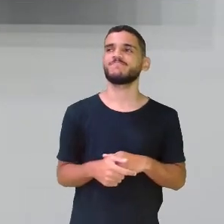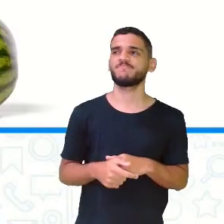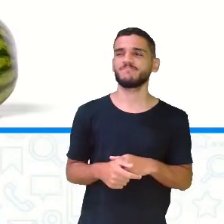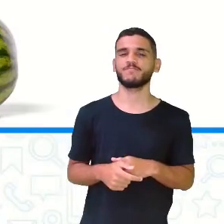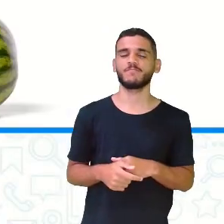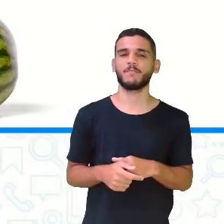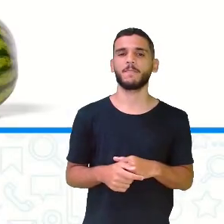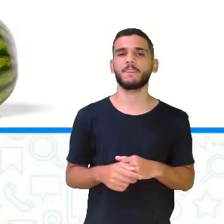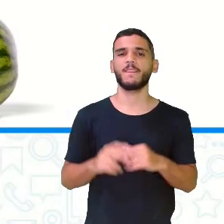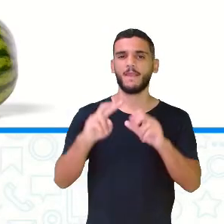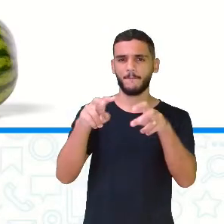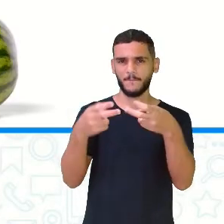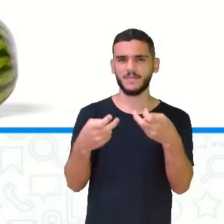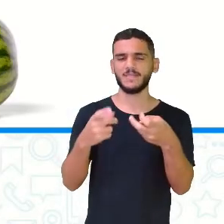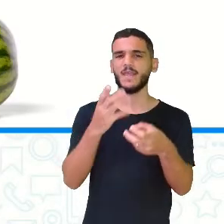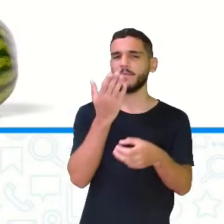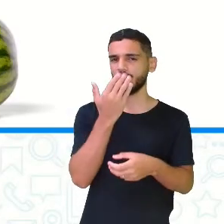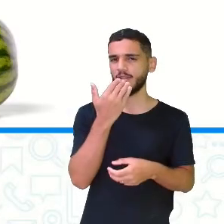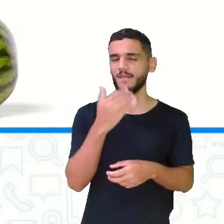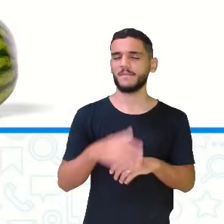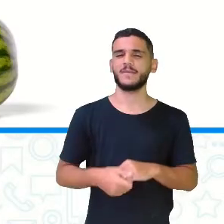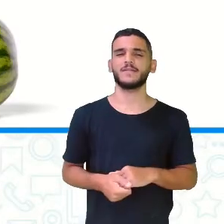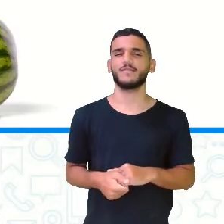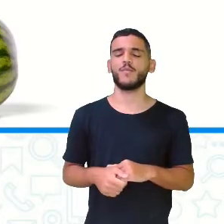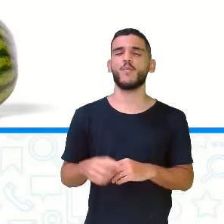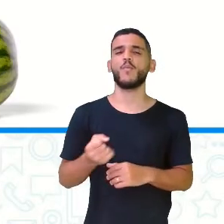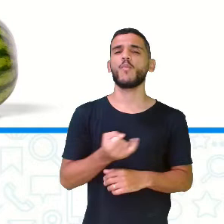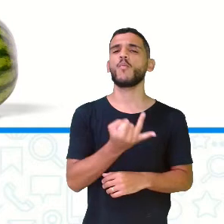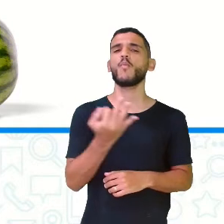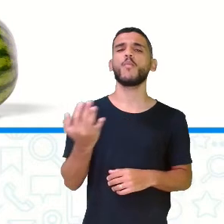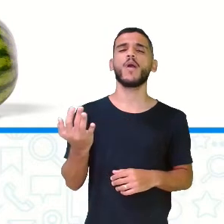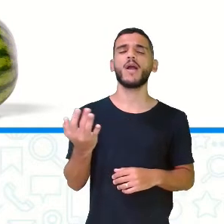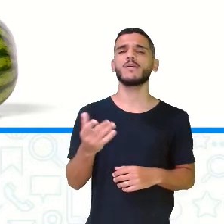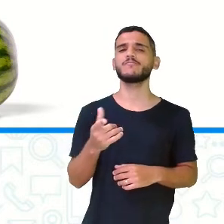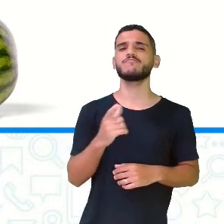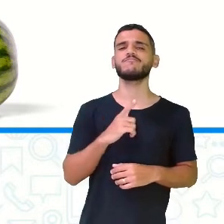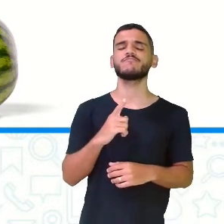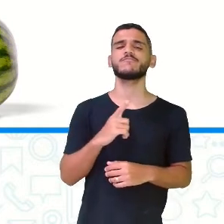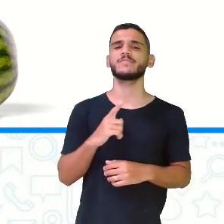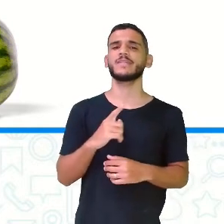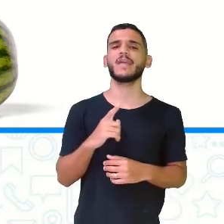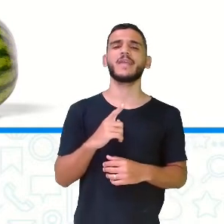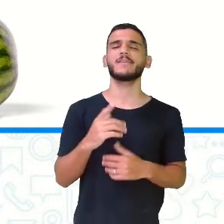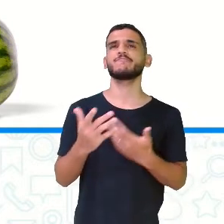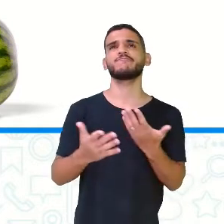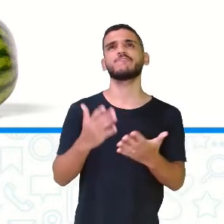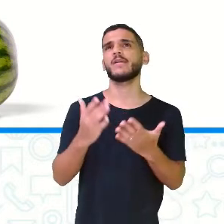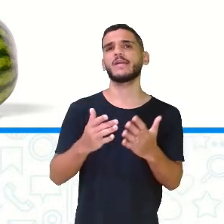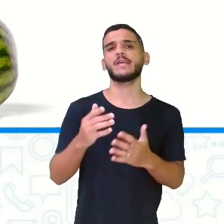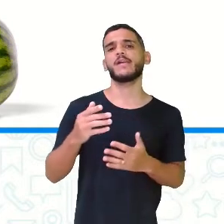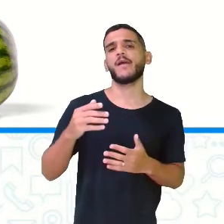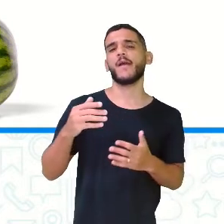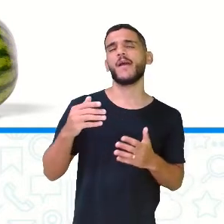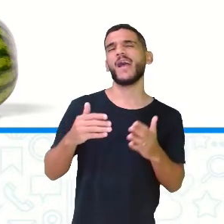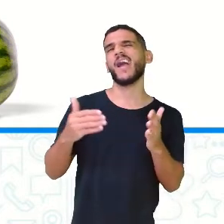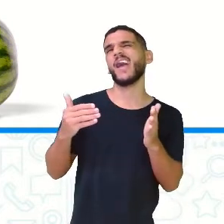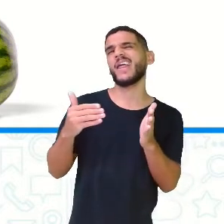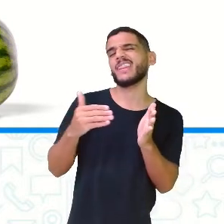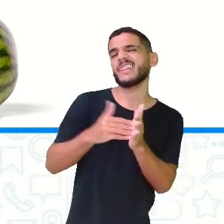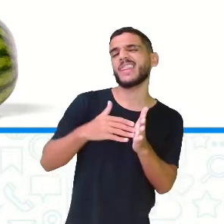Observe estes alimentos. Qual deles tem aproximadamente 1 quilograma? 1